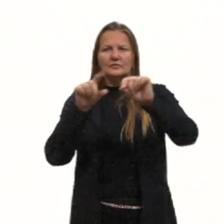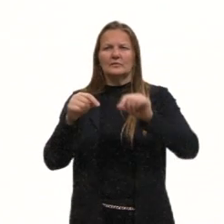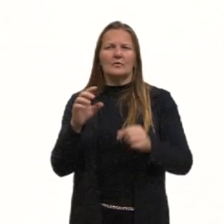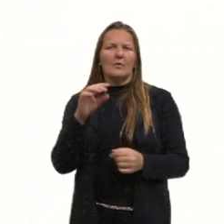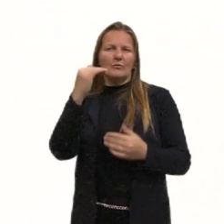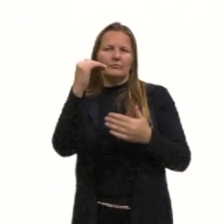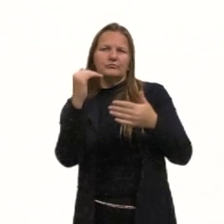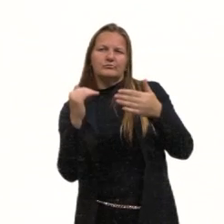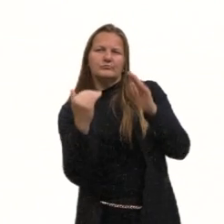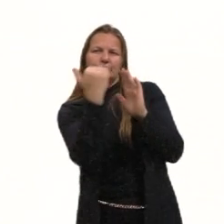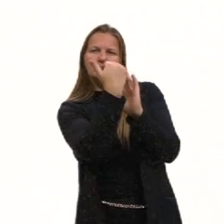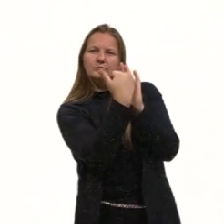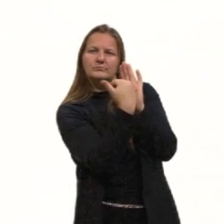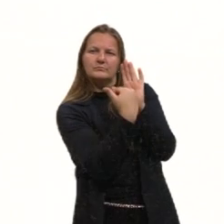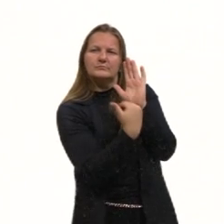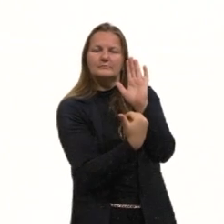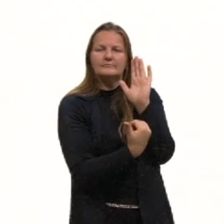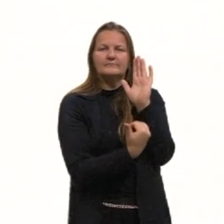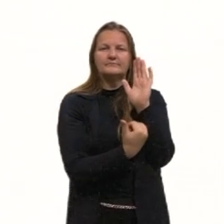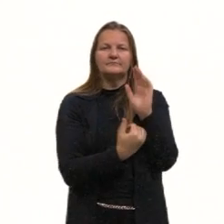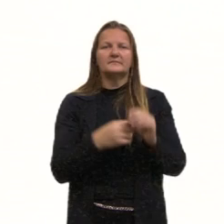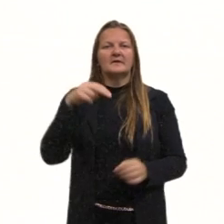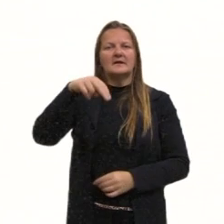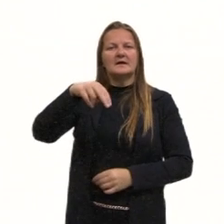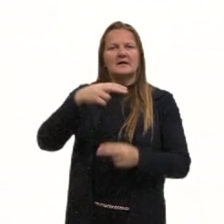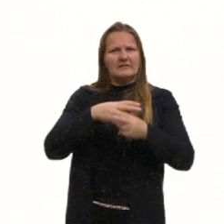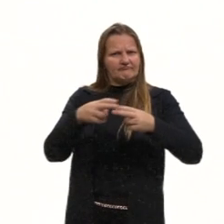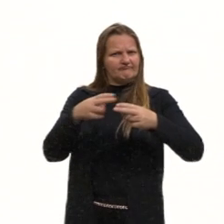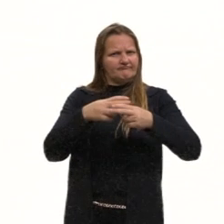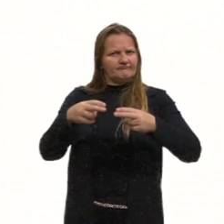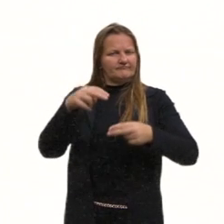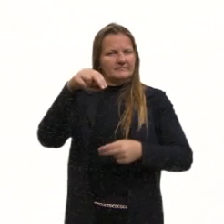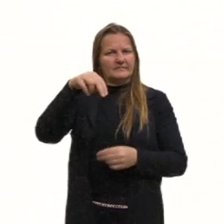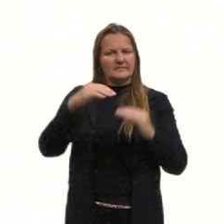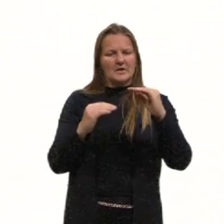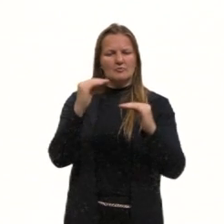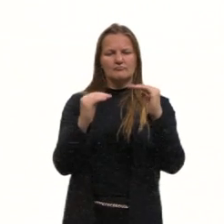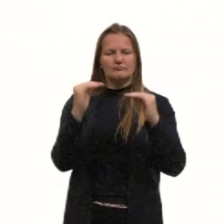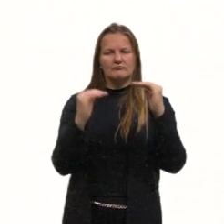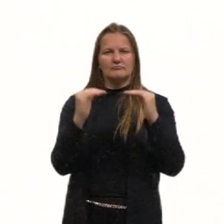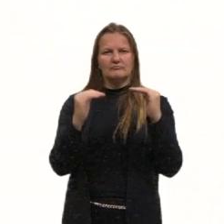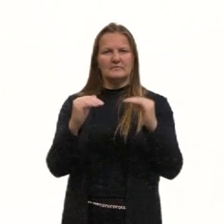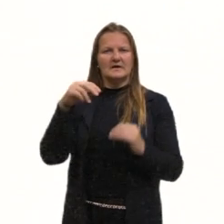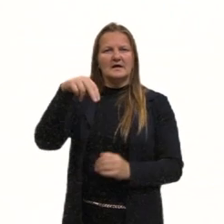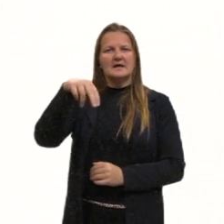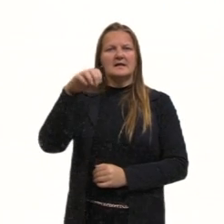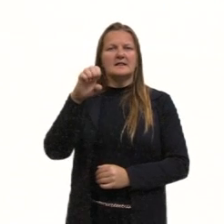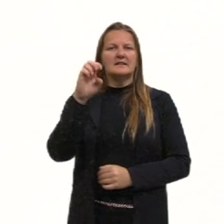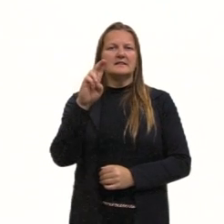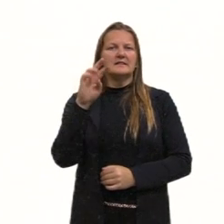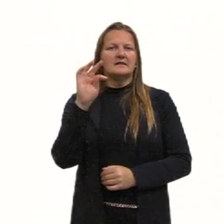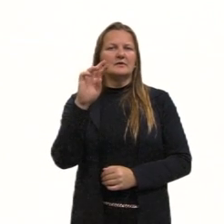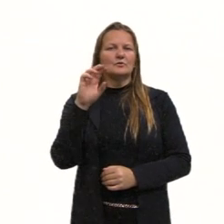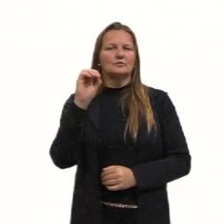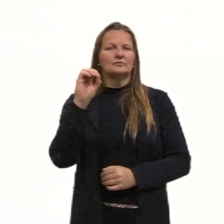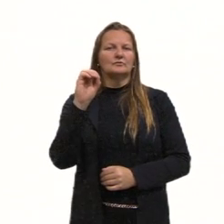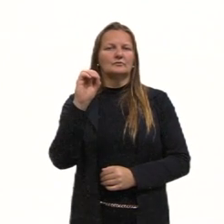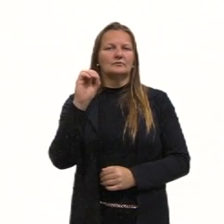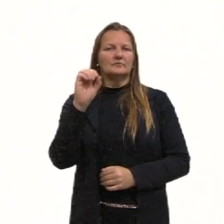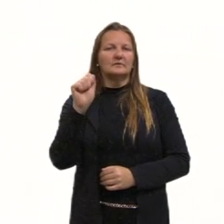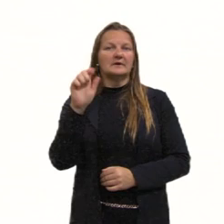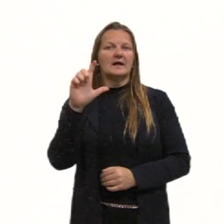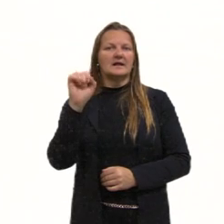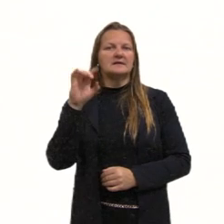que que pode acontecer será que aconteceu uma neutralização aqui de novo mas a gente vai ter que interpretar esse número de oxidação tá